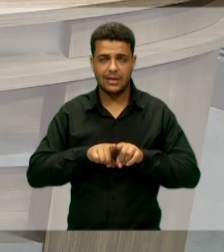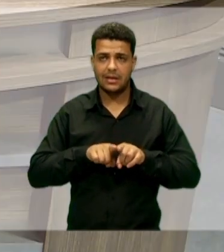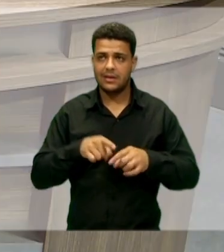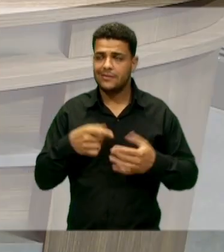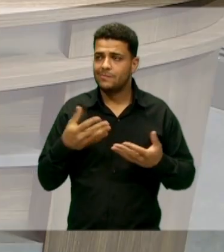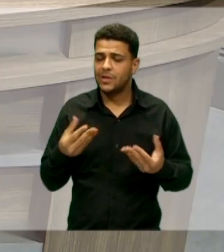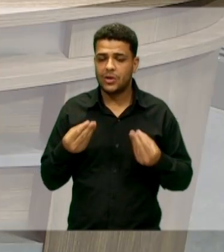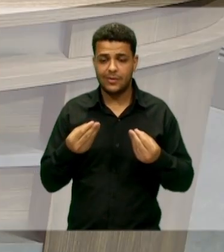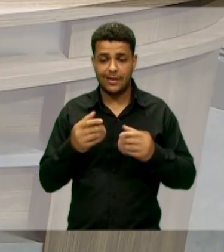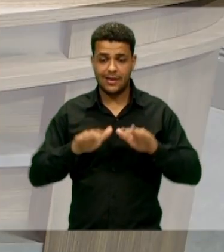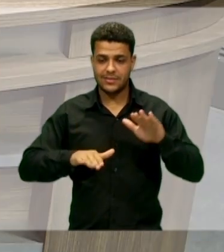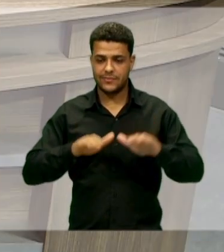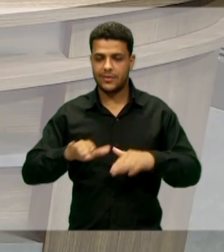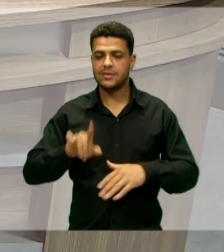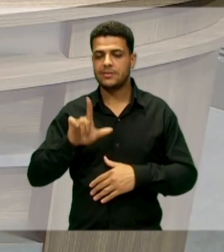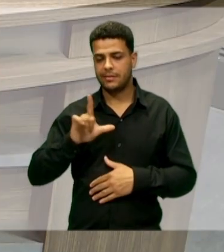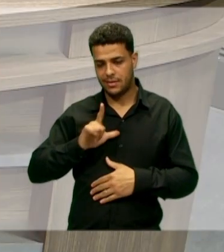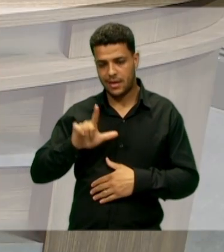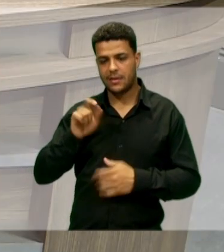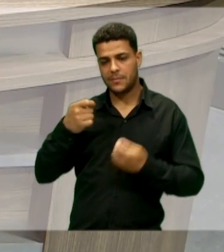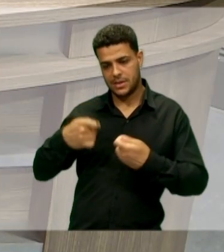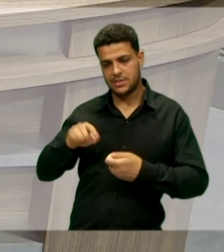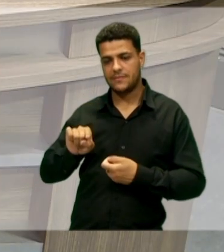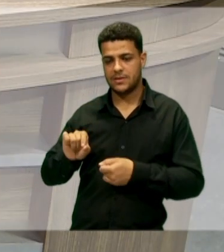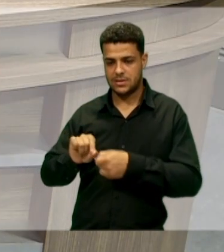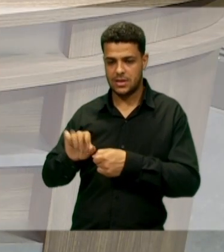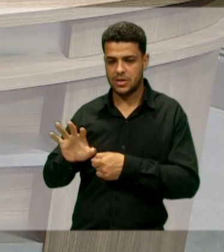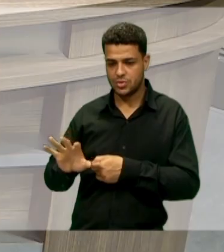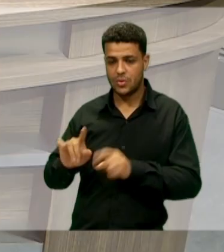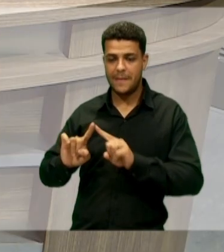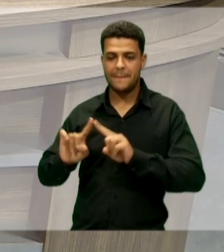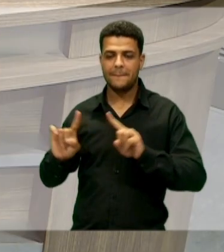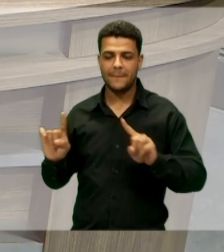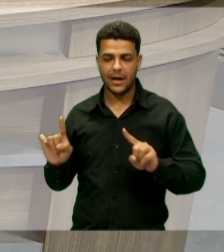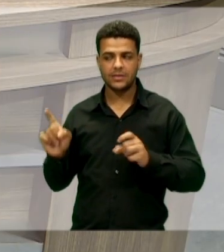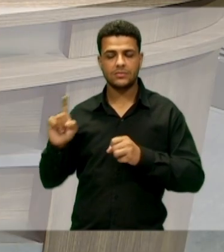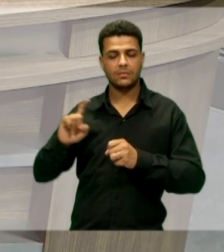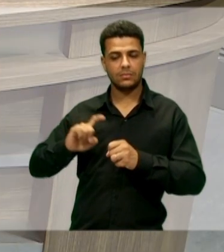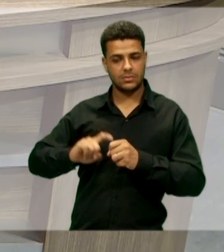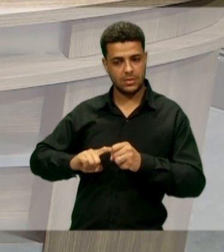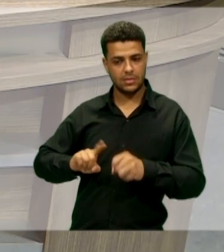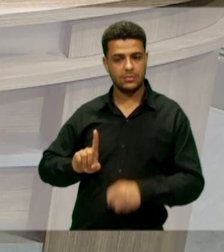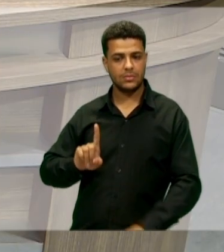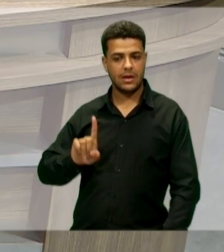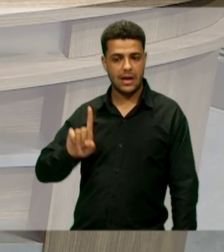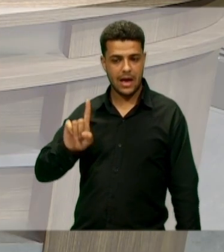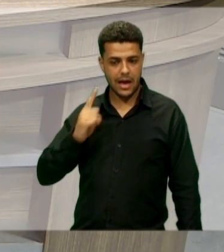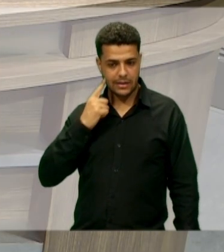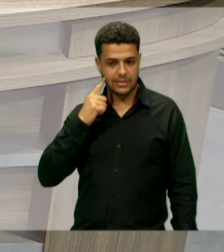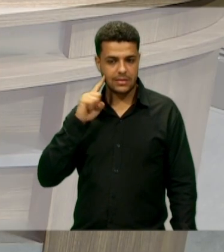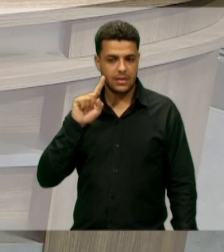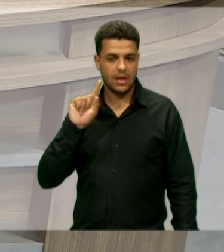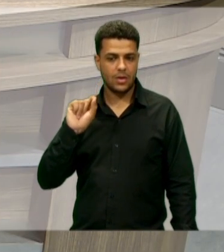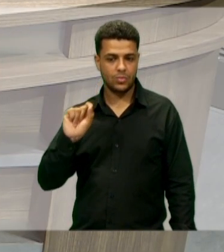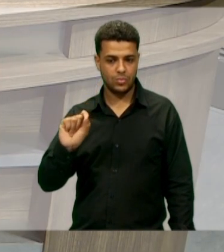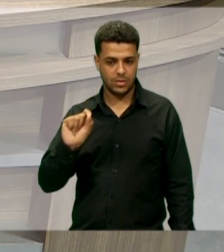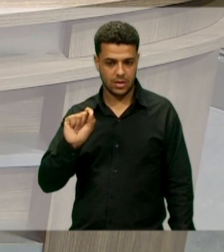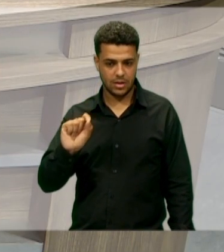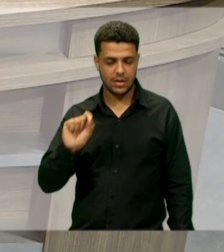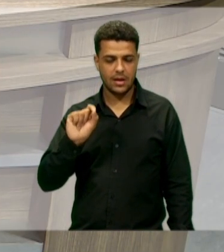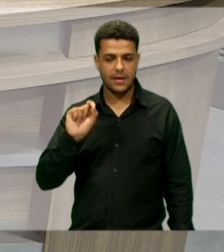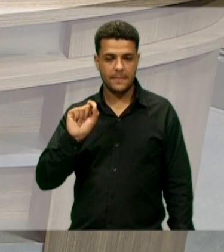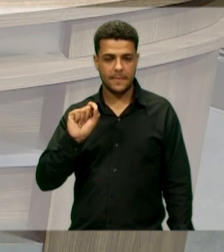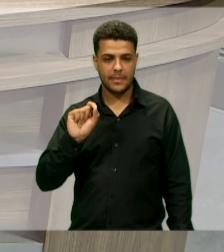E muitas vezes há realmente essa necessidade. Uhum. Mas voltamos aqui